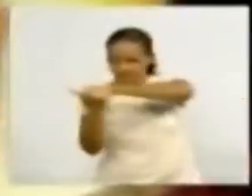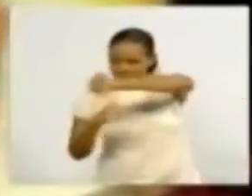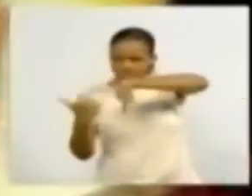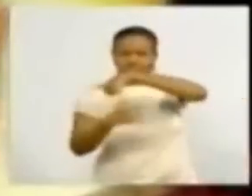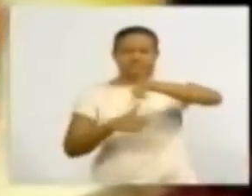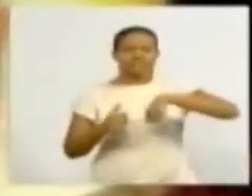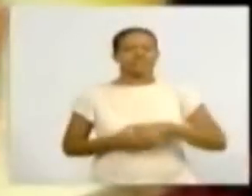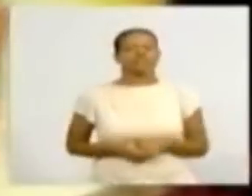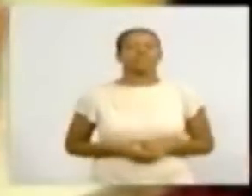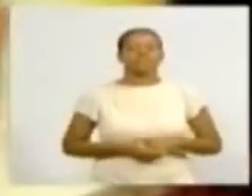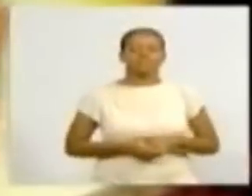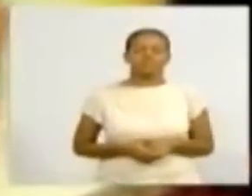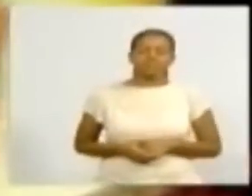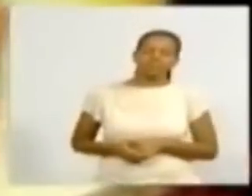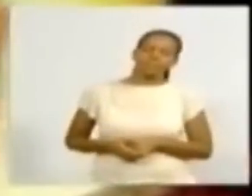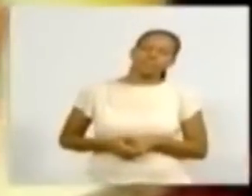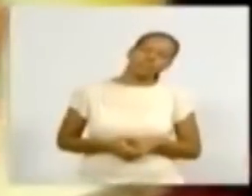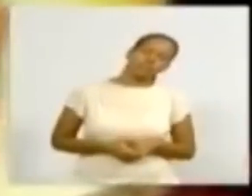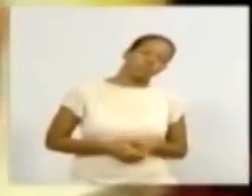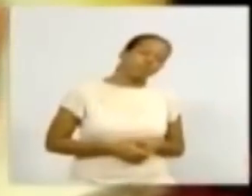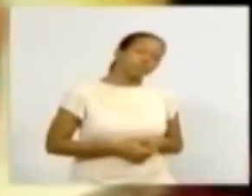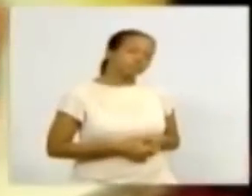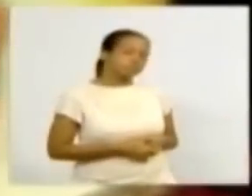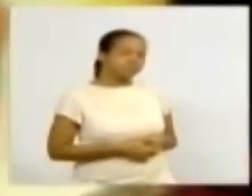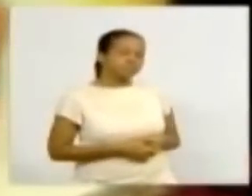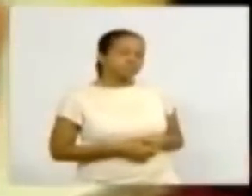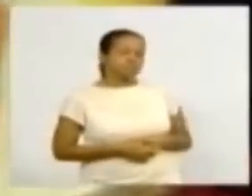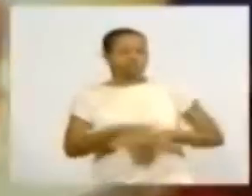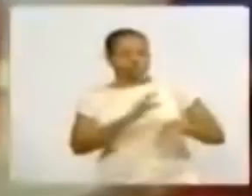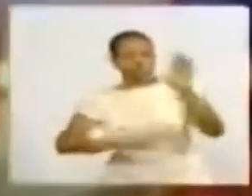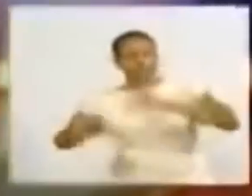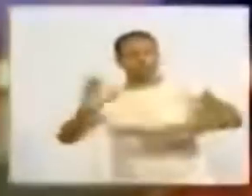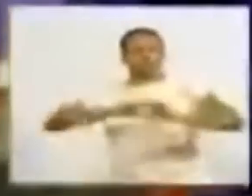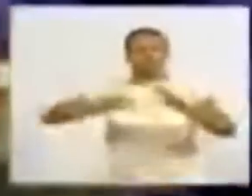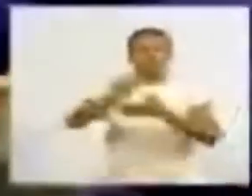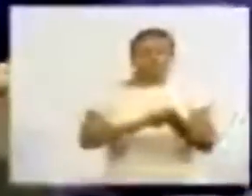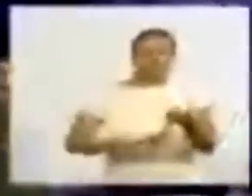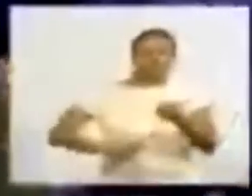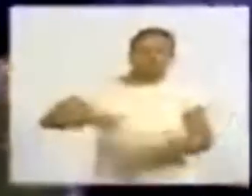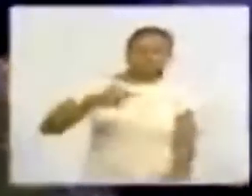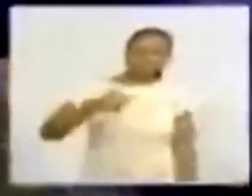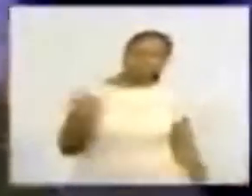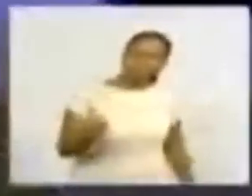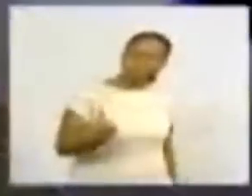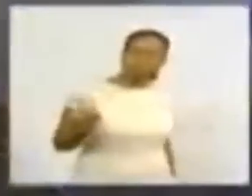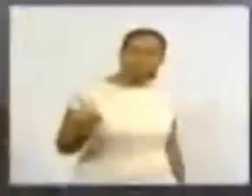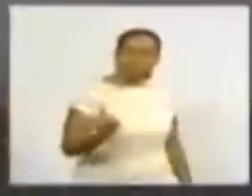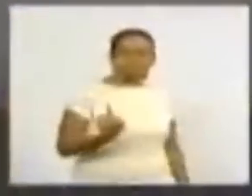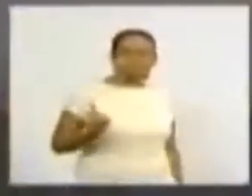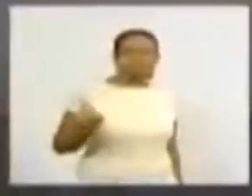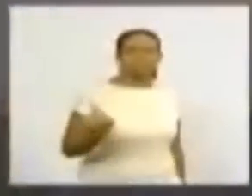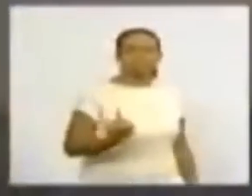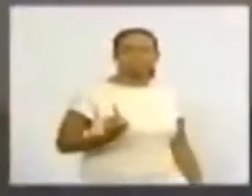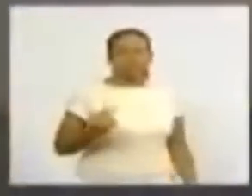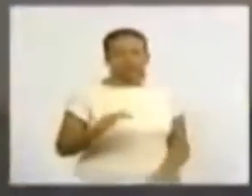nossa sociedade. Comigo agora, bem bonito. Quando a solidão doeu em